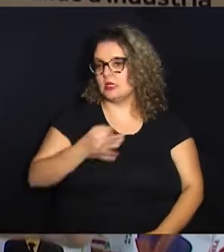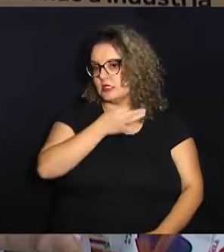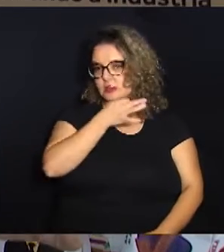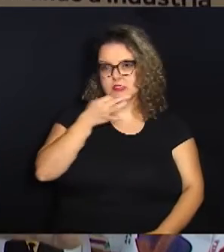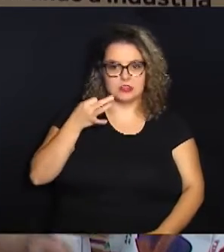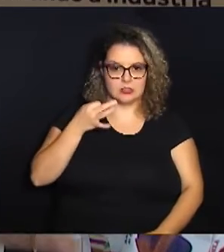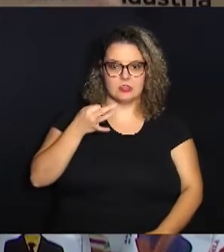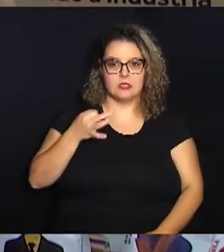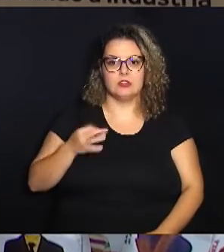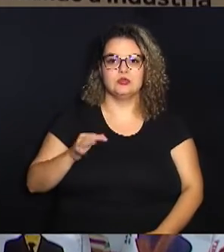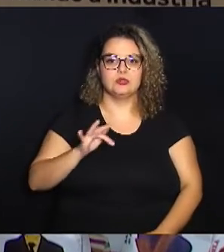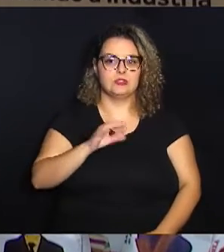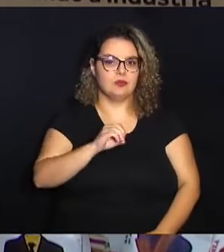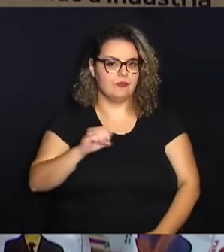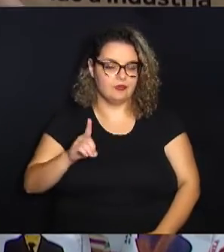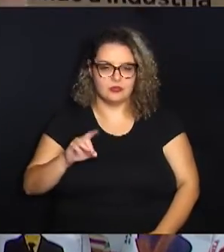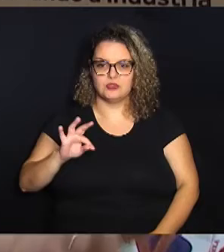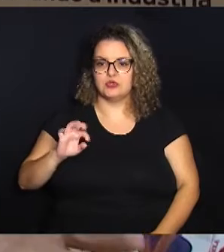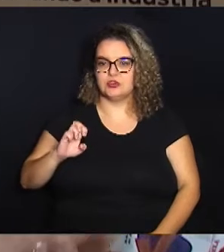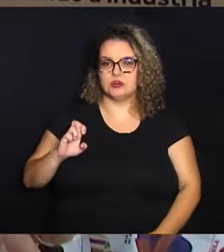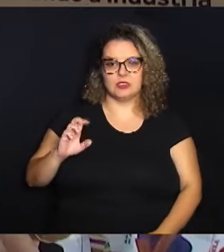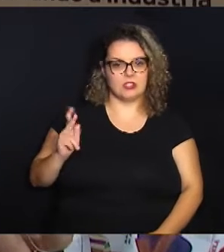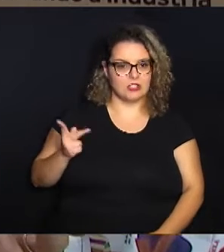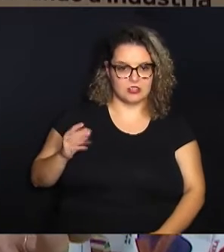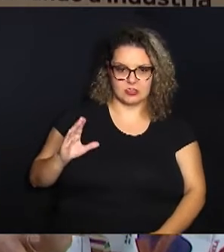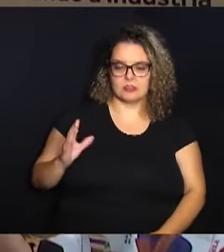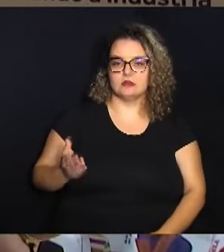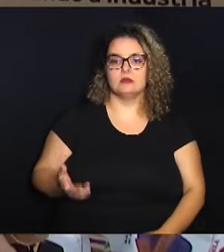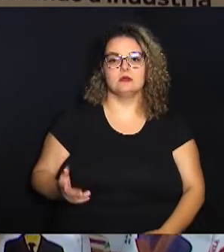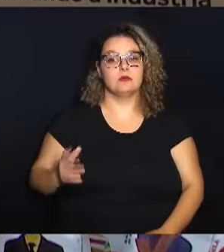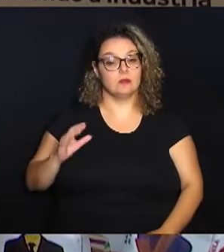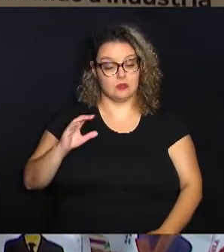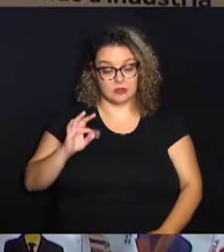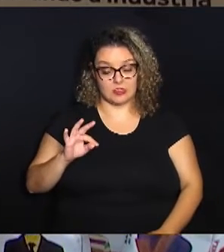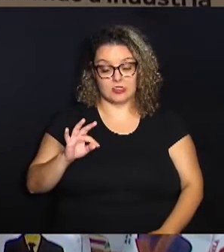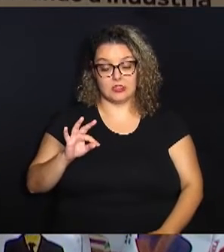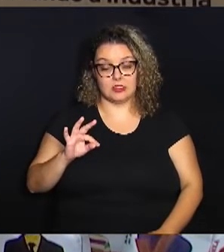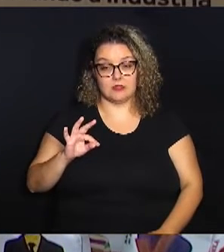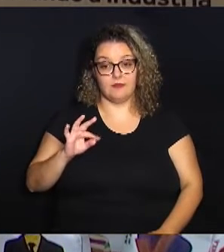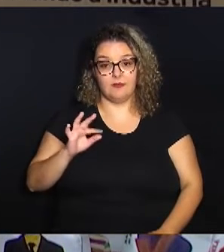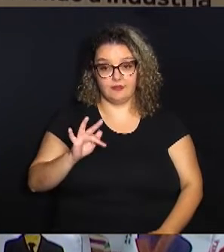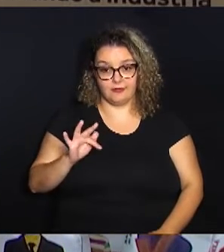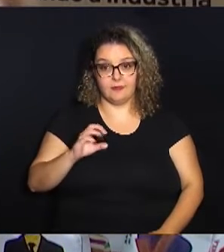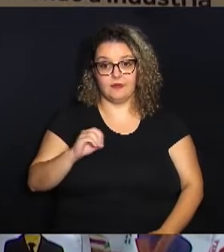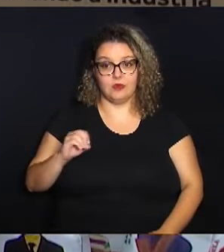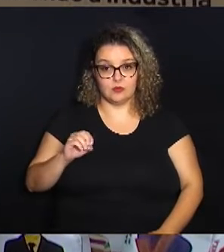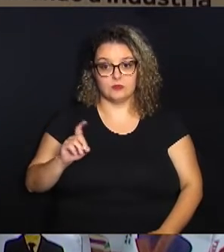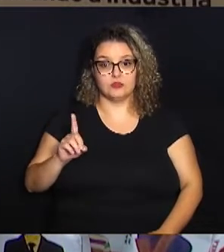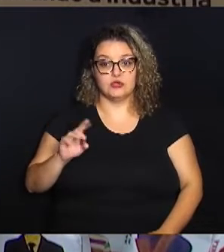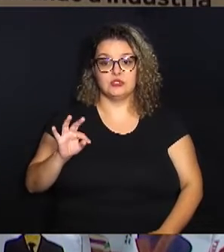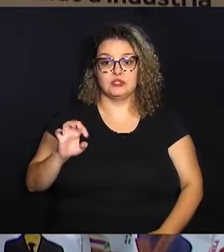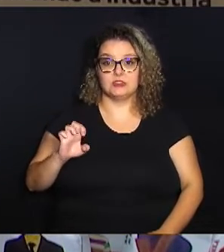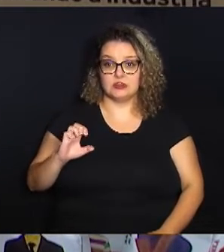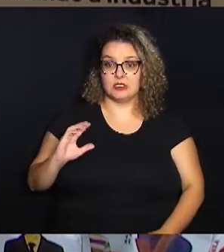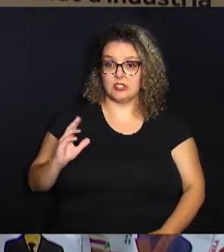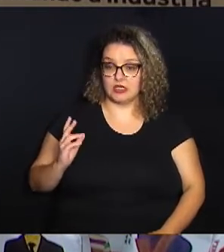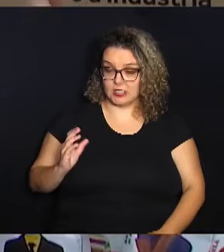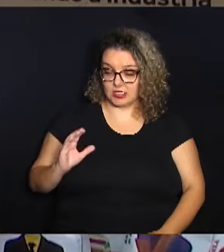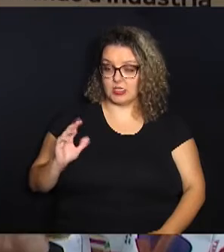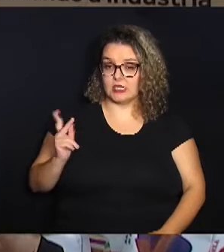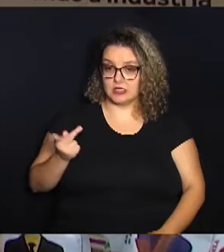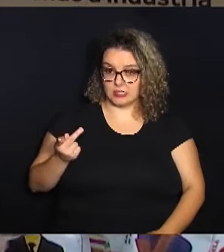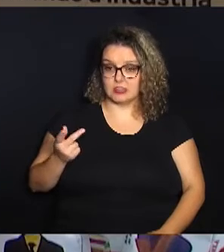de Foodtech, é divulgar o nosso produto para que sejam os formadores de opinião, sejam as